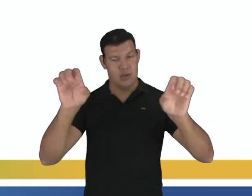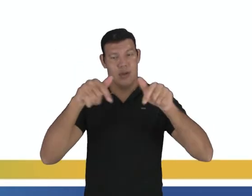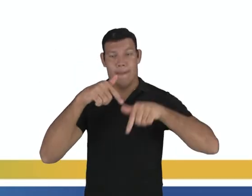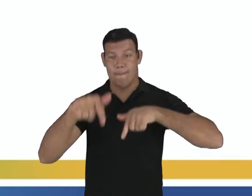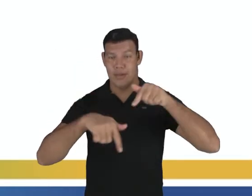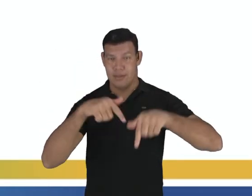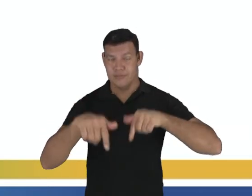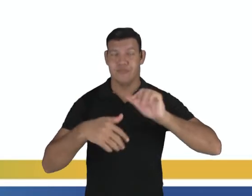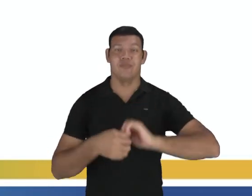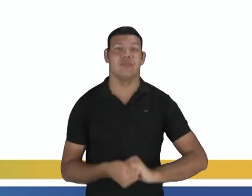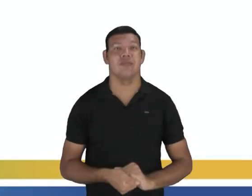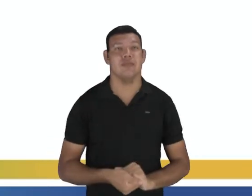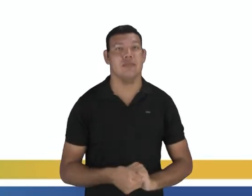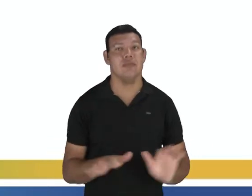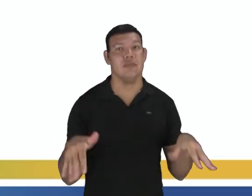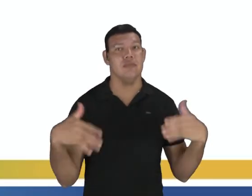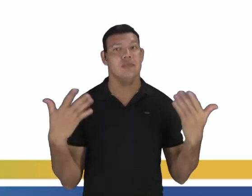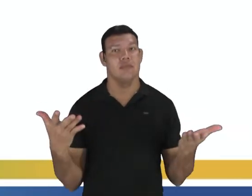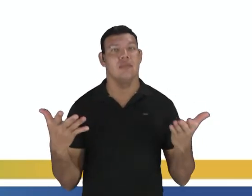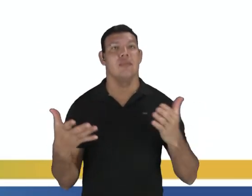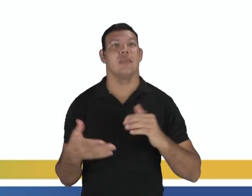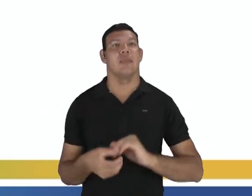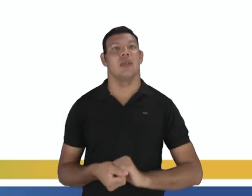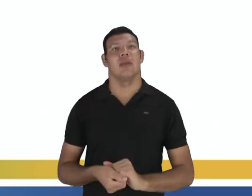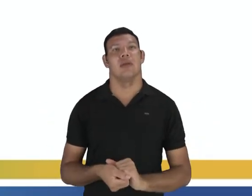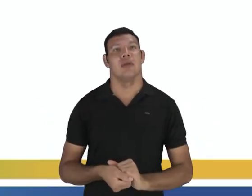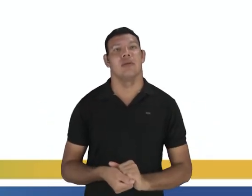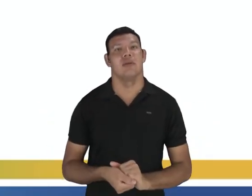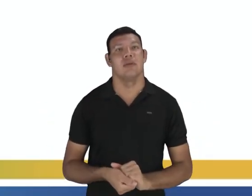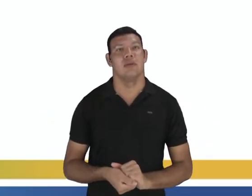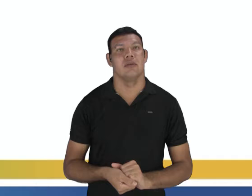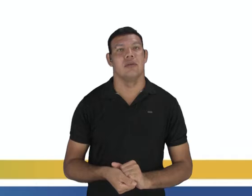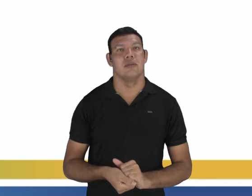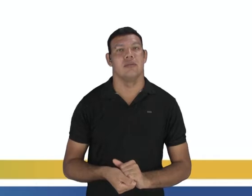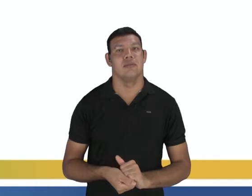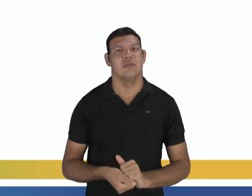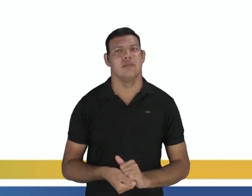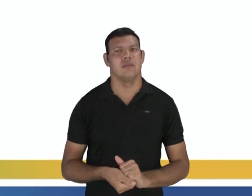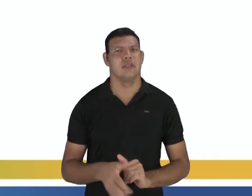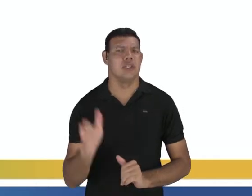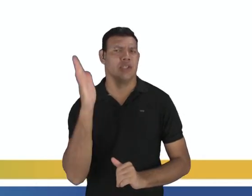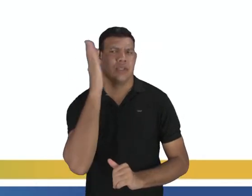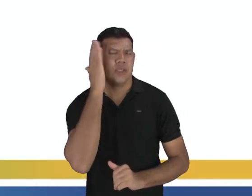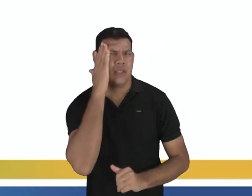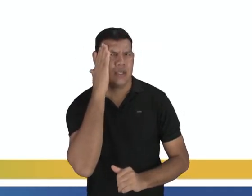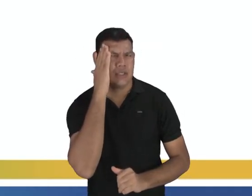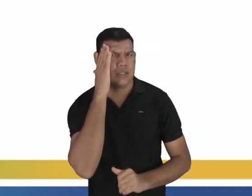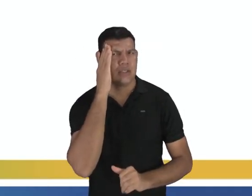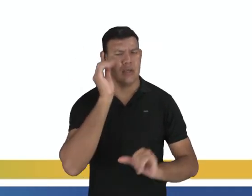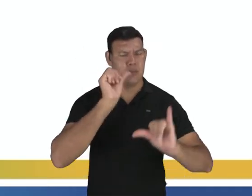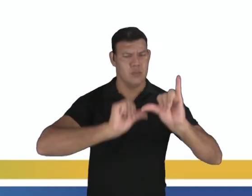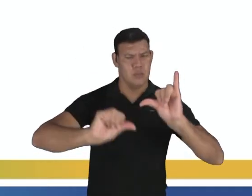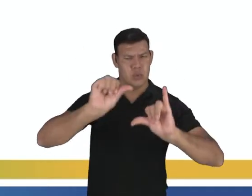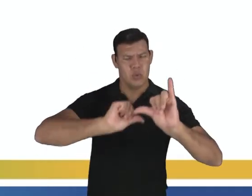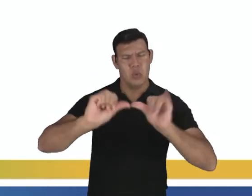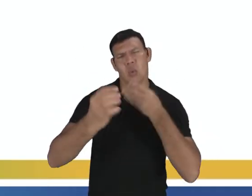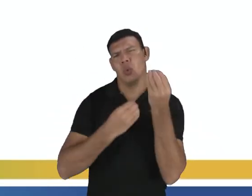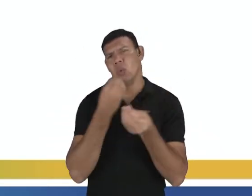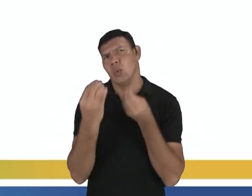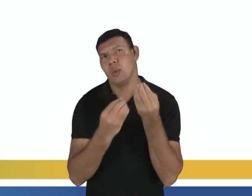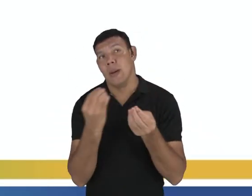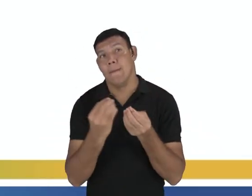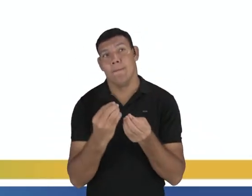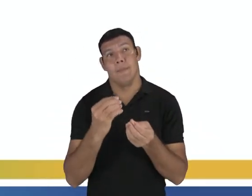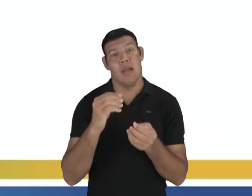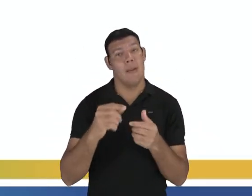química, ok? Então, vamos lá. Quais são as evidências que ocorreu uma reação química? A primeira delas é